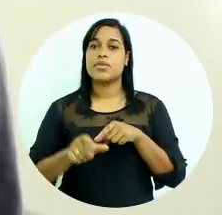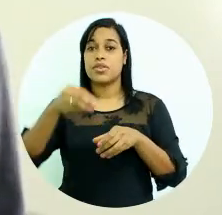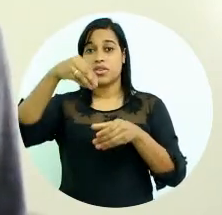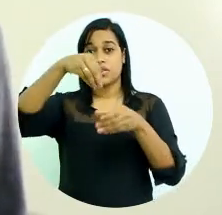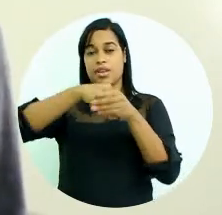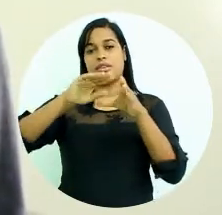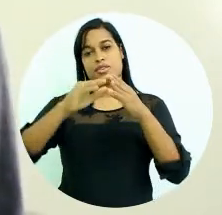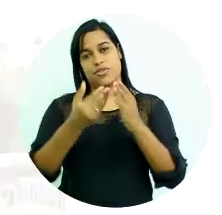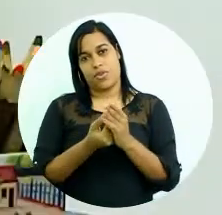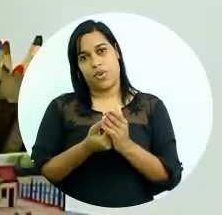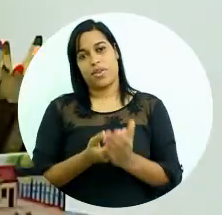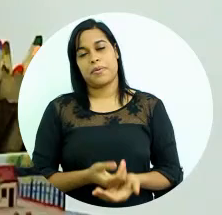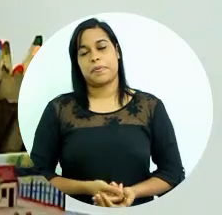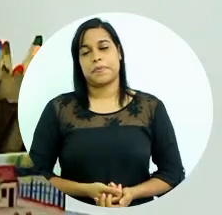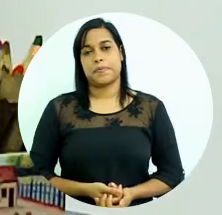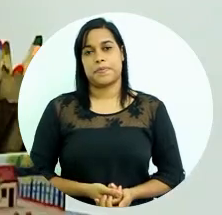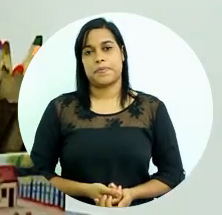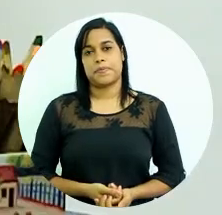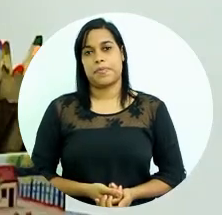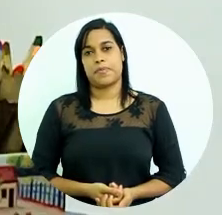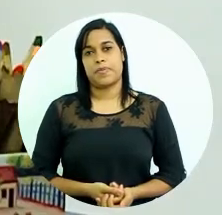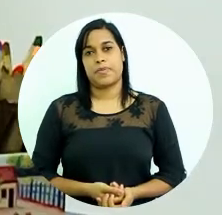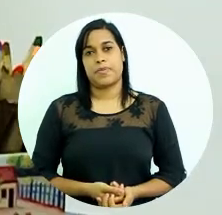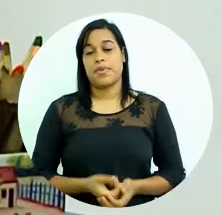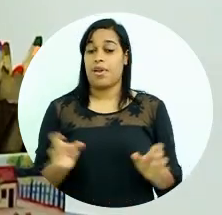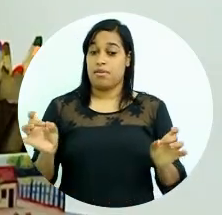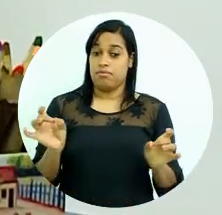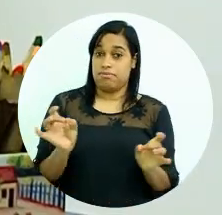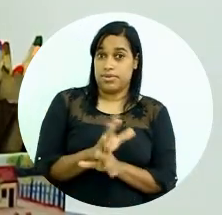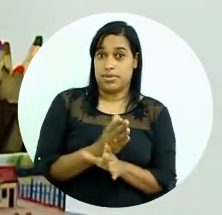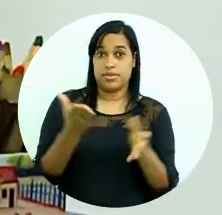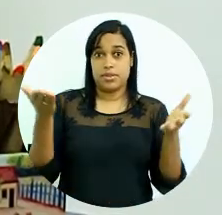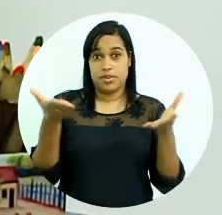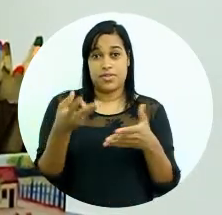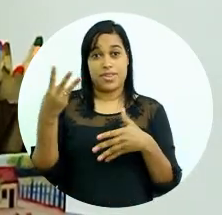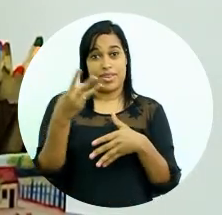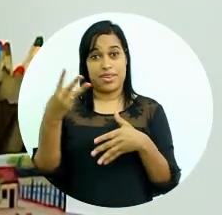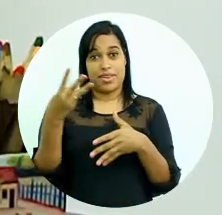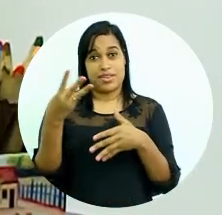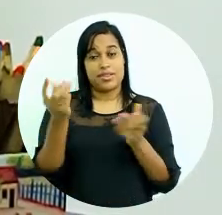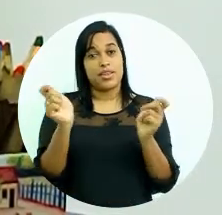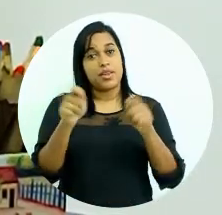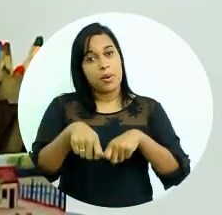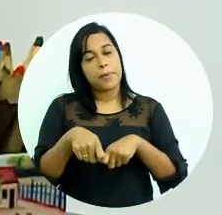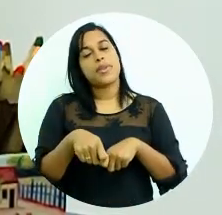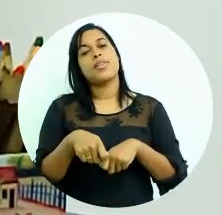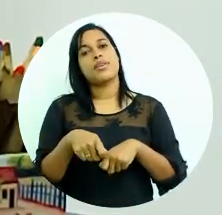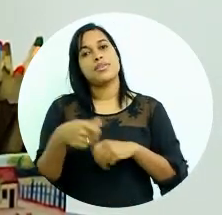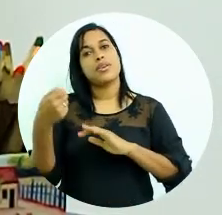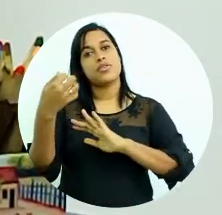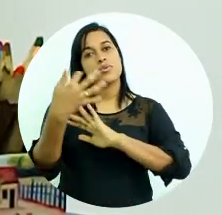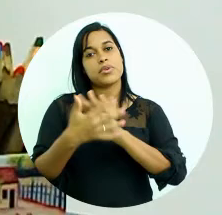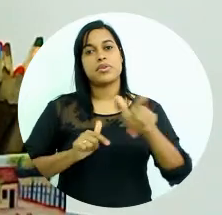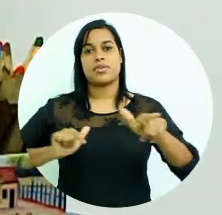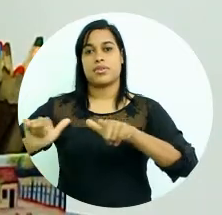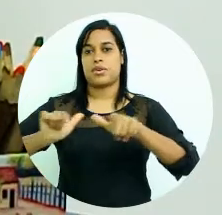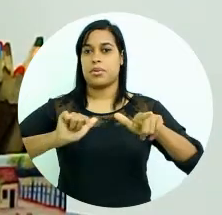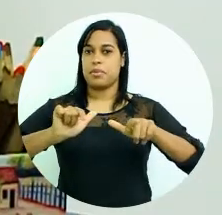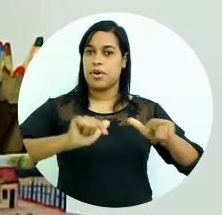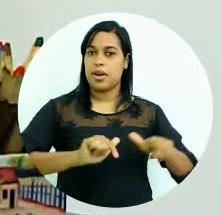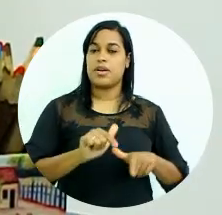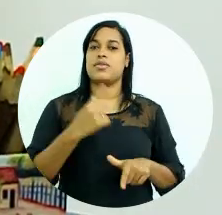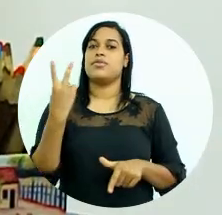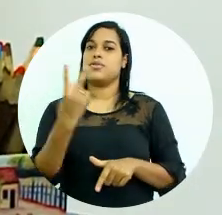ambiente escolar. Bem, concluímos assim a nossa terceira competência, onde falamos de trabalho,